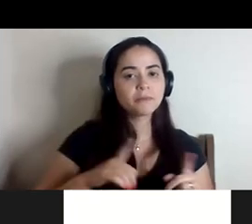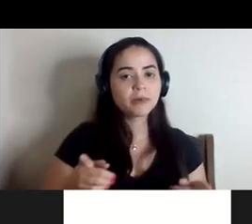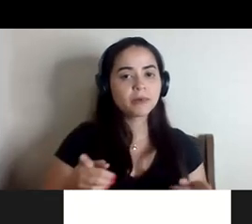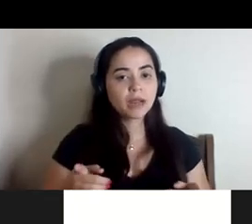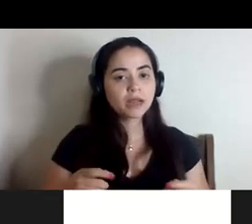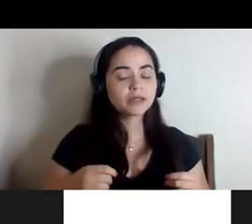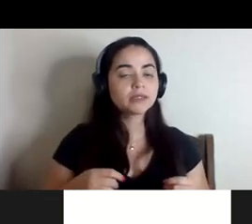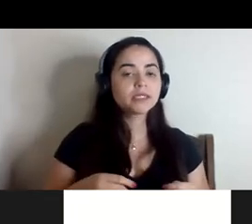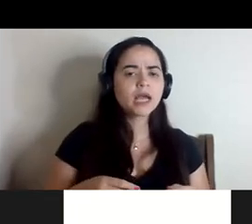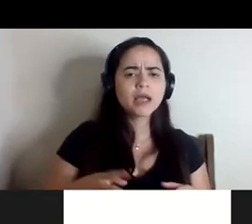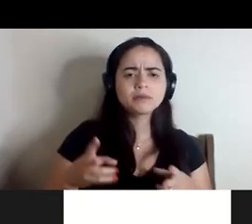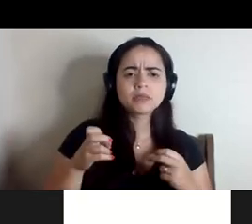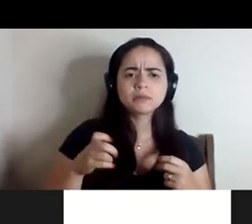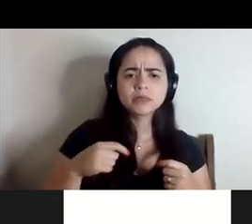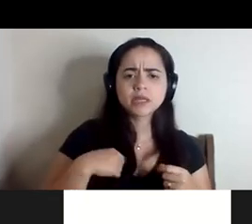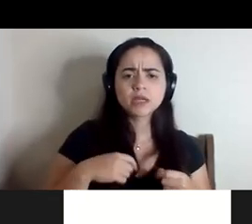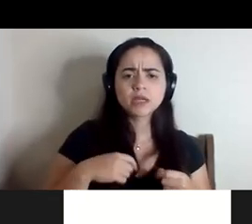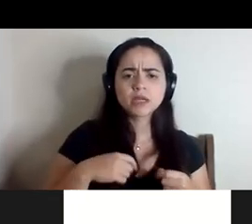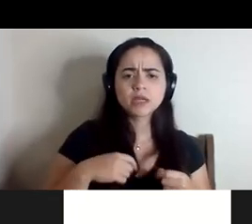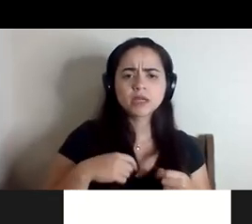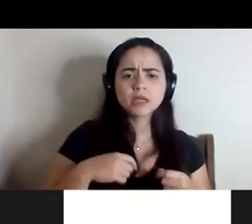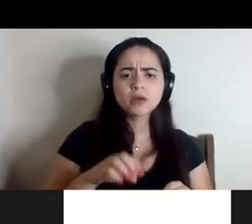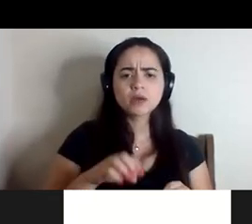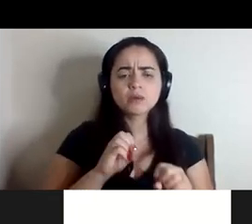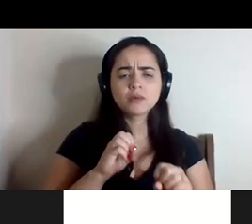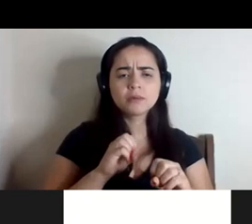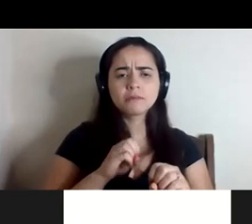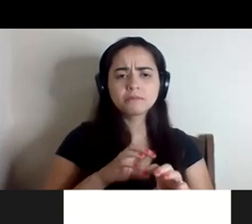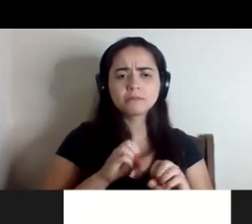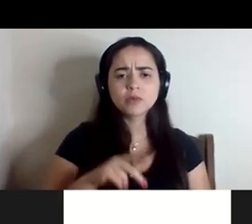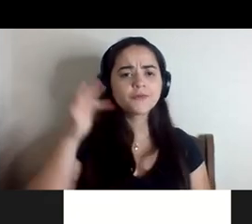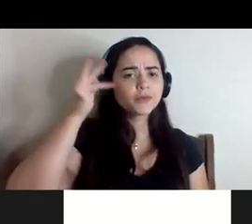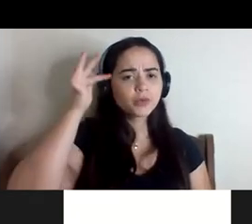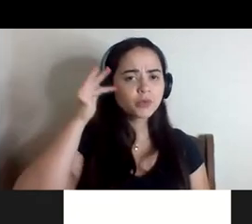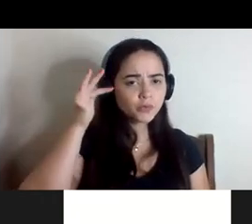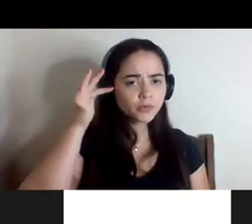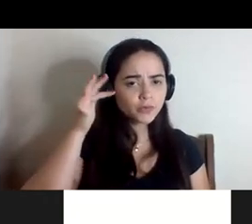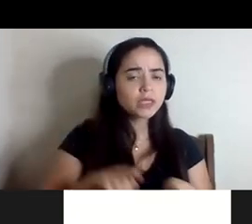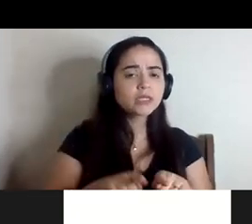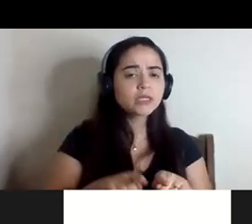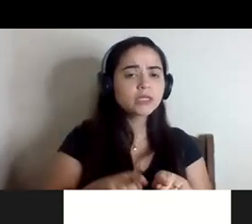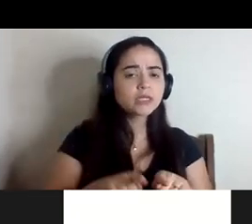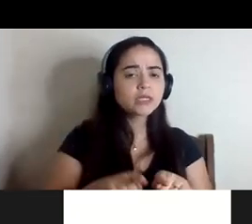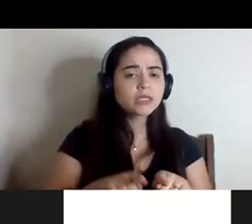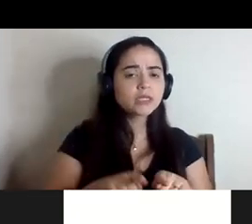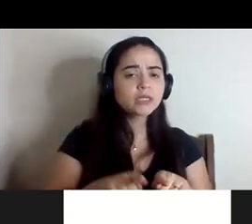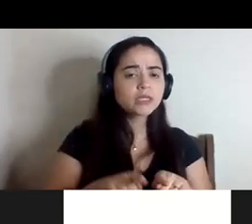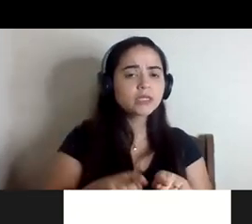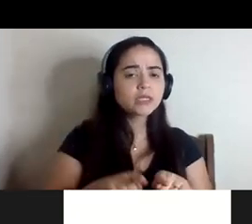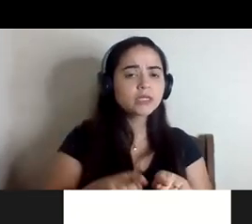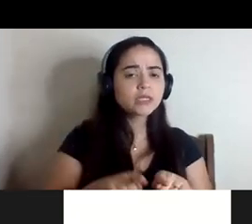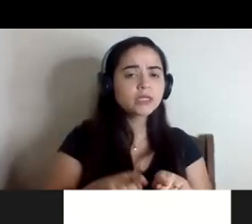sociologia. E eu não tinha escapatória, eu não podia simplesmente dizer que